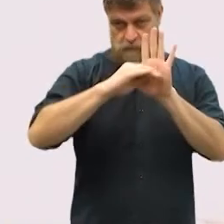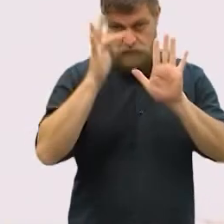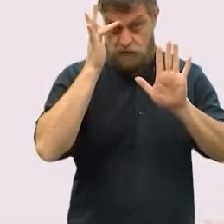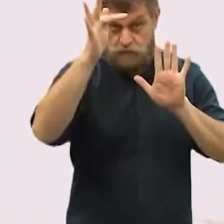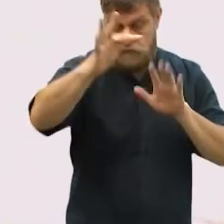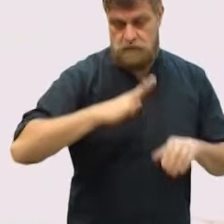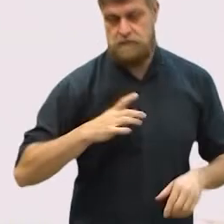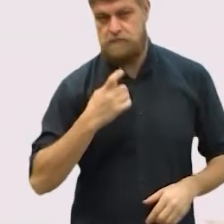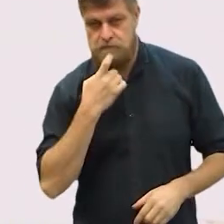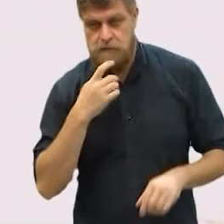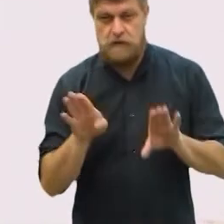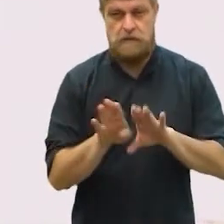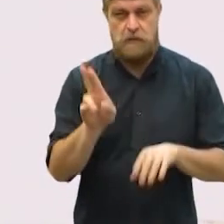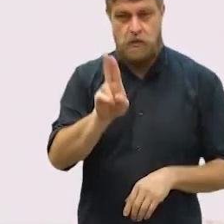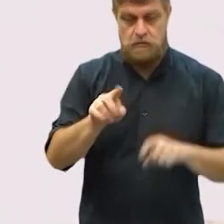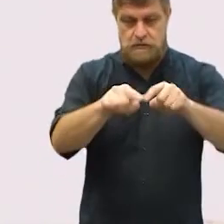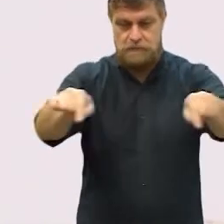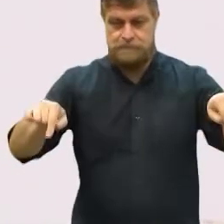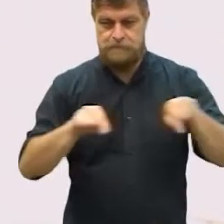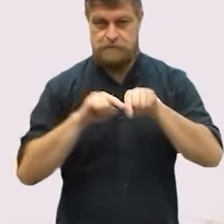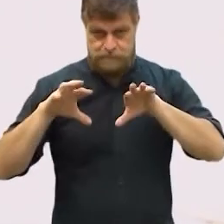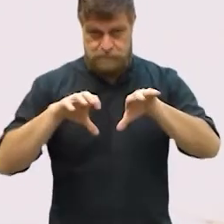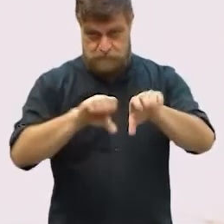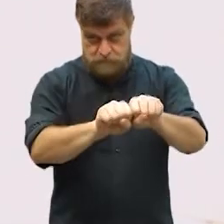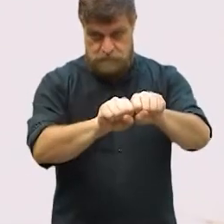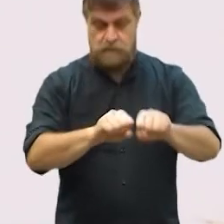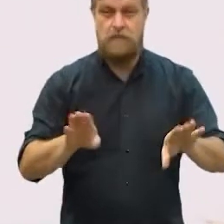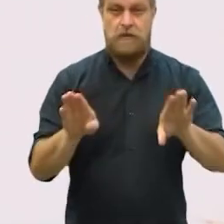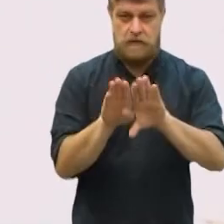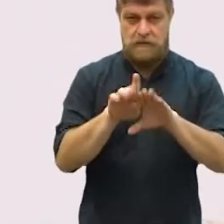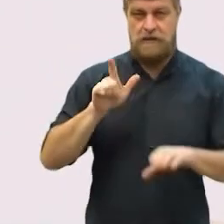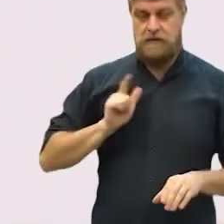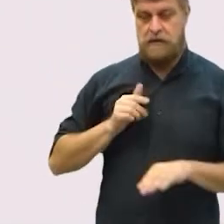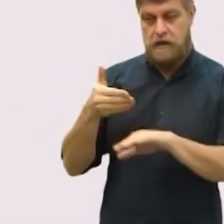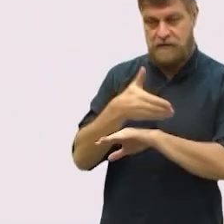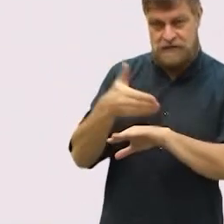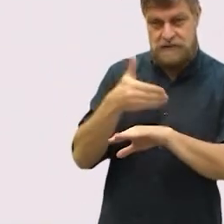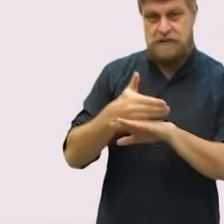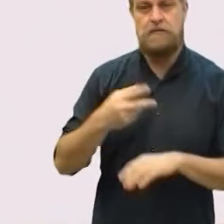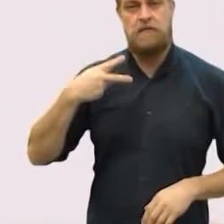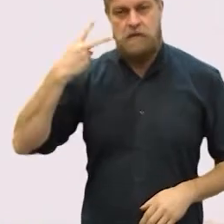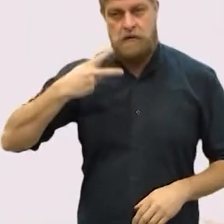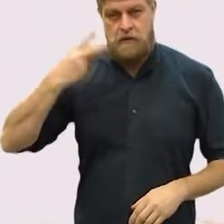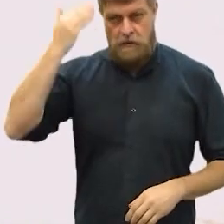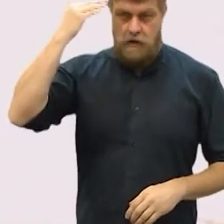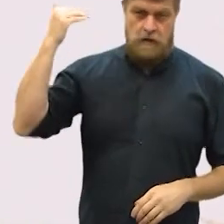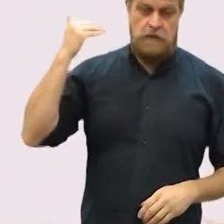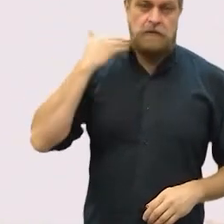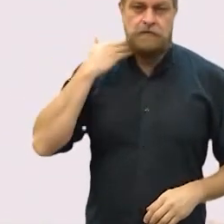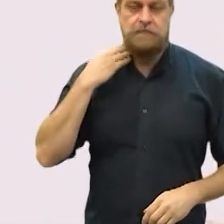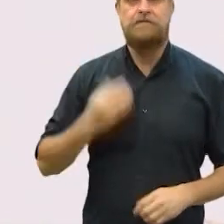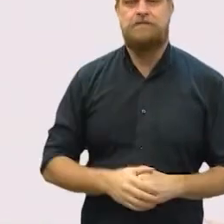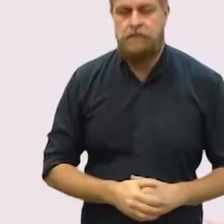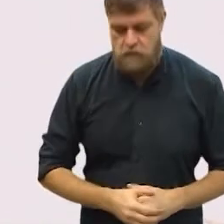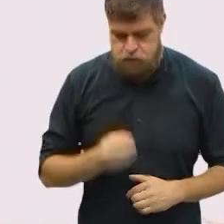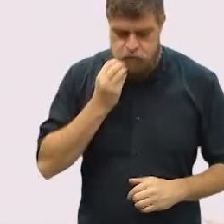plano diretor e também uso e ocupação do solo de Campinas. Fazem parte do grupo os vereadores Débora